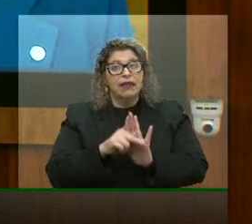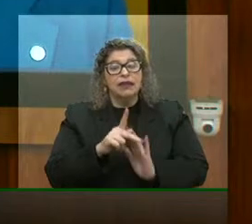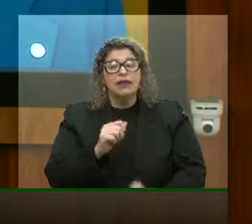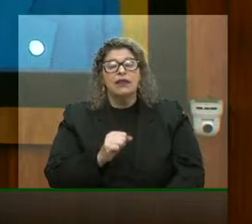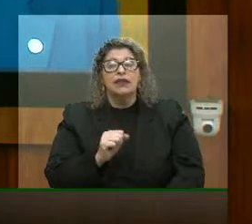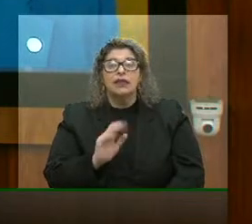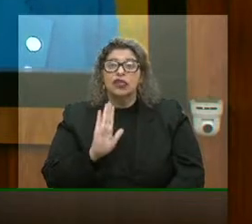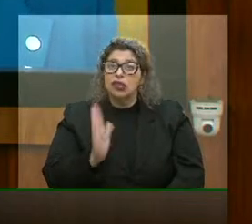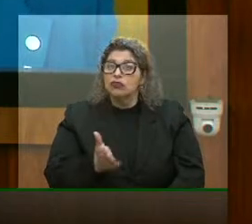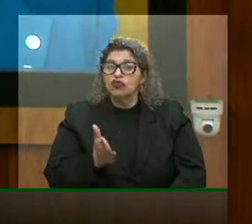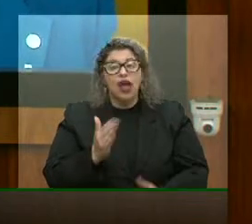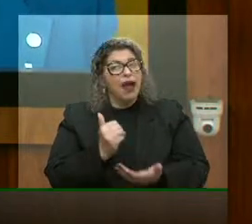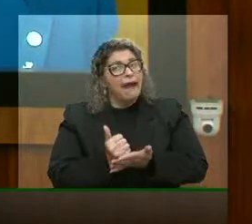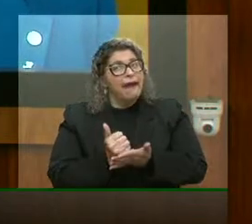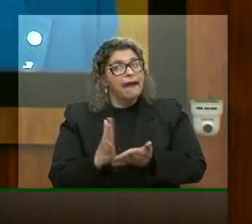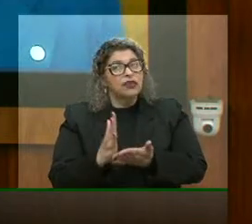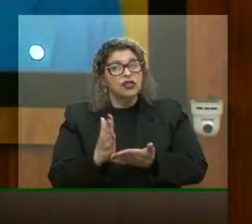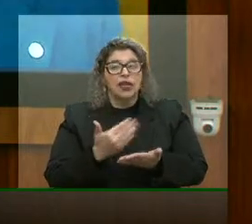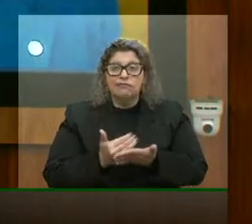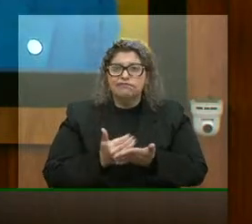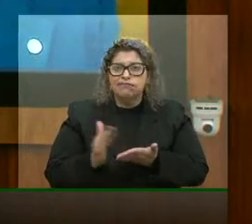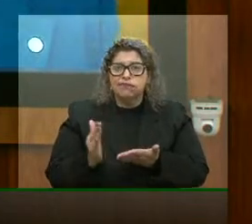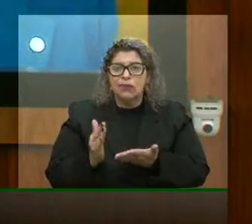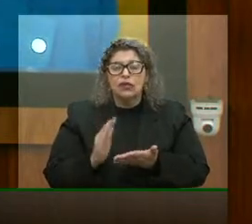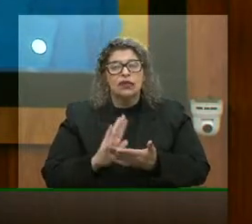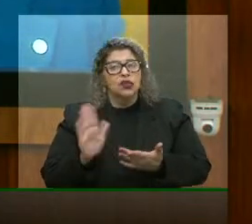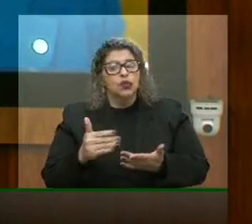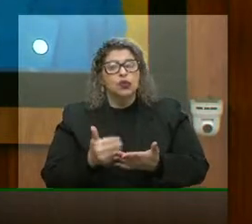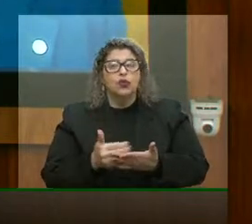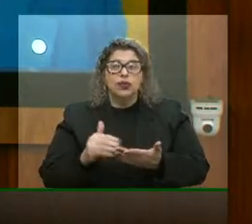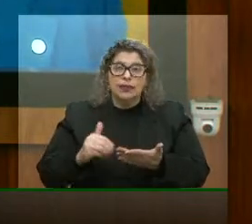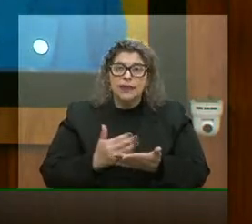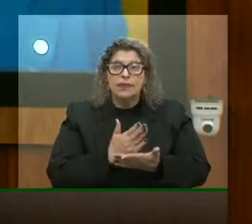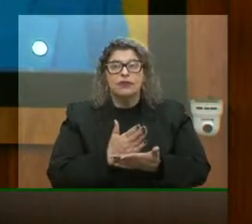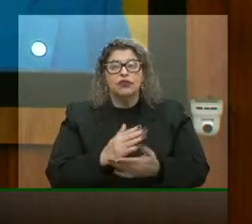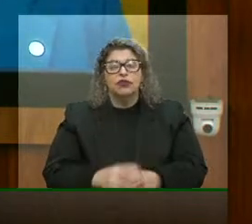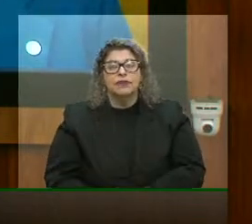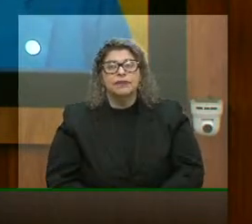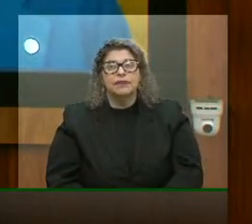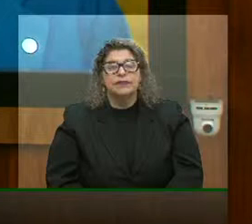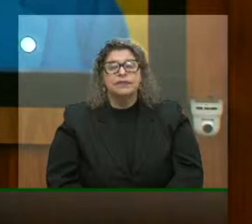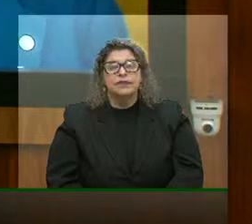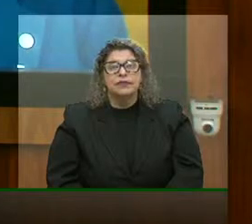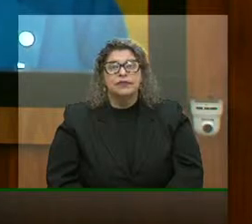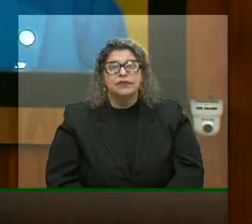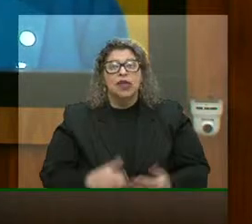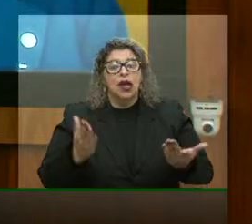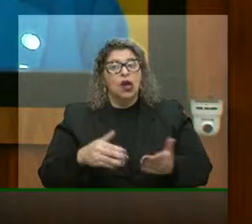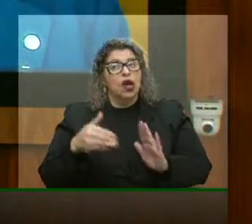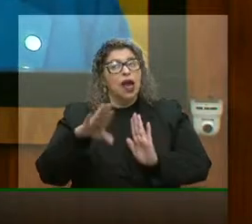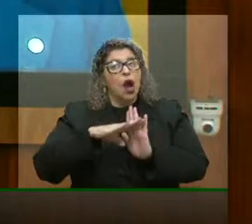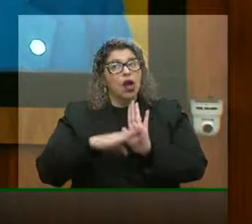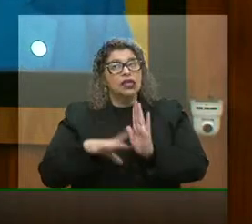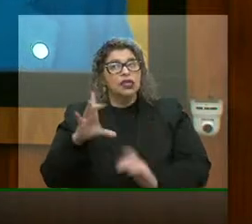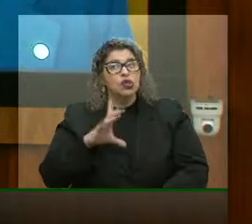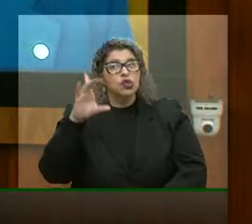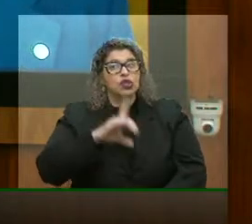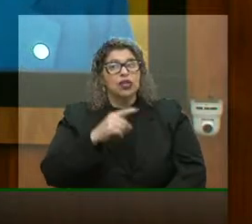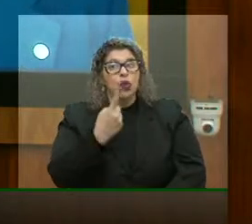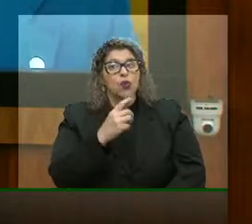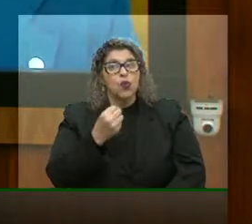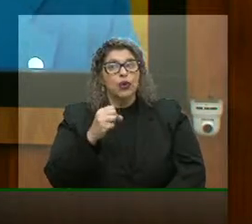a proposição está retirada de tramitação. Passamos agora, na ordem do dia, o